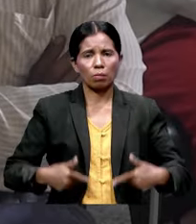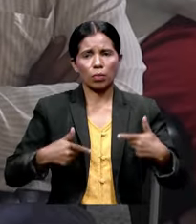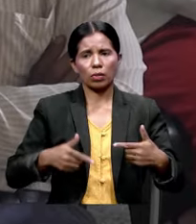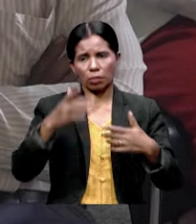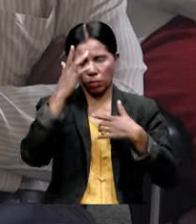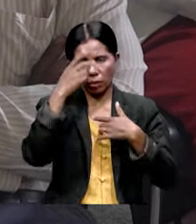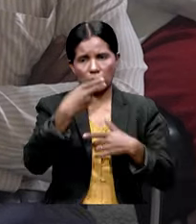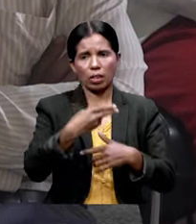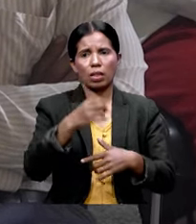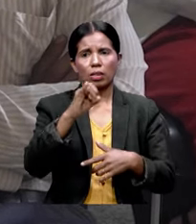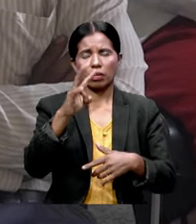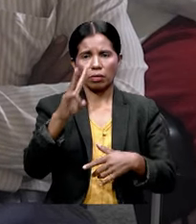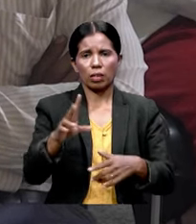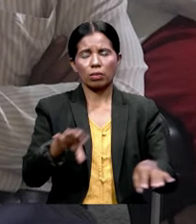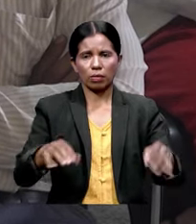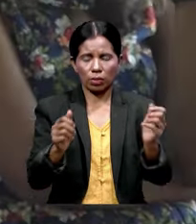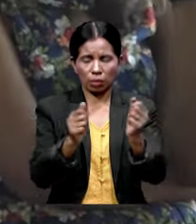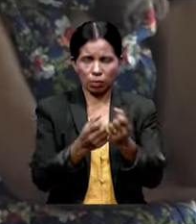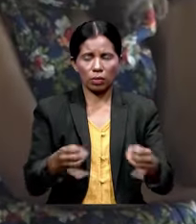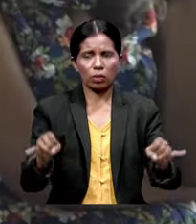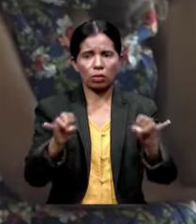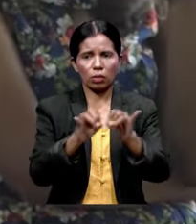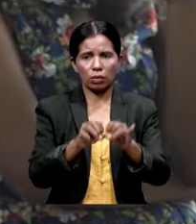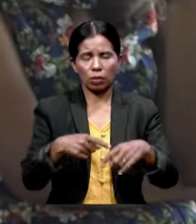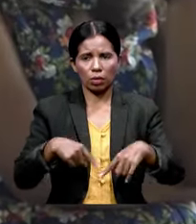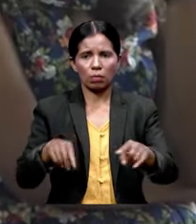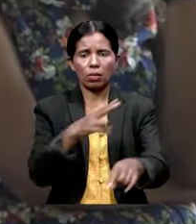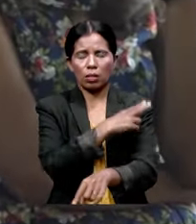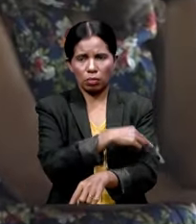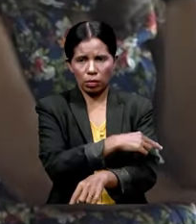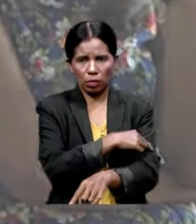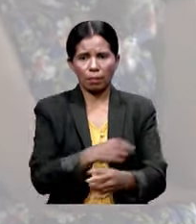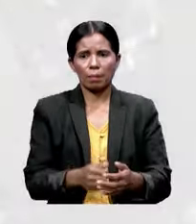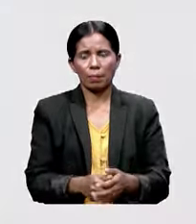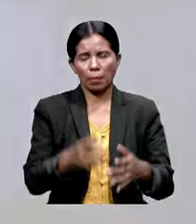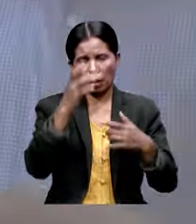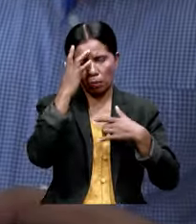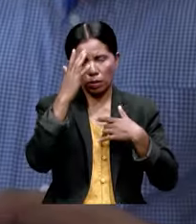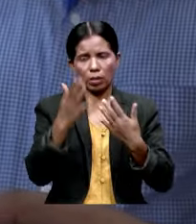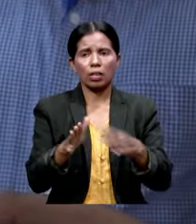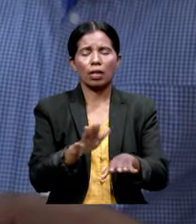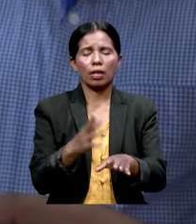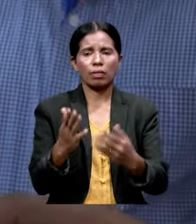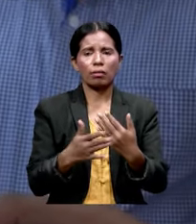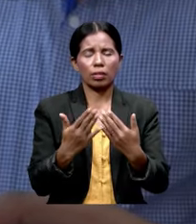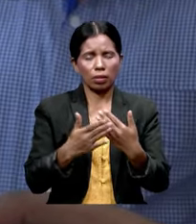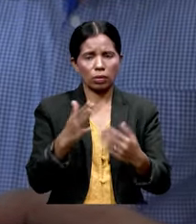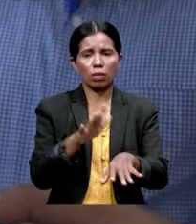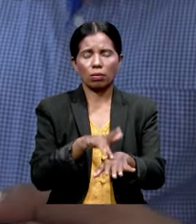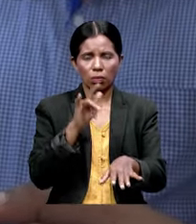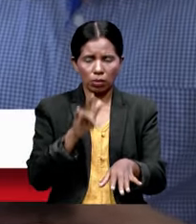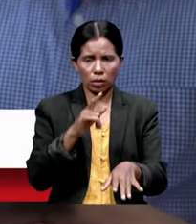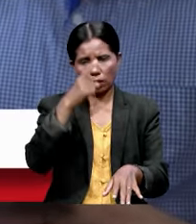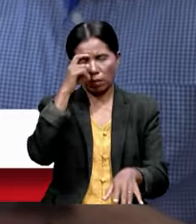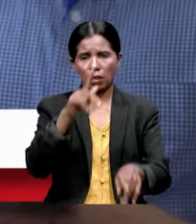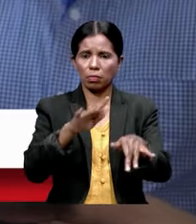a tu coopera com a instituição relevante Sira, onde há o tratamento. Moras ne fácil los right tama ne maka e